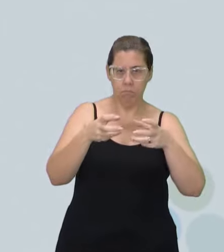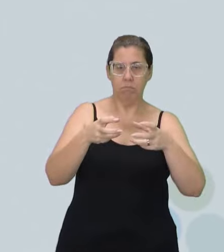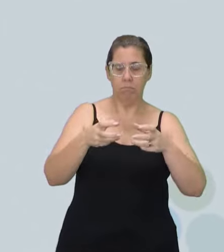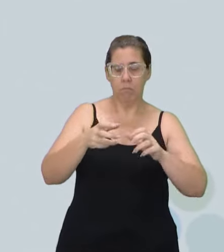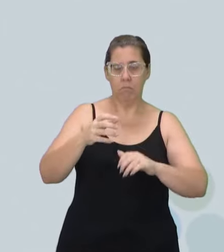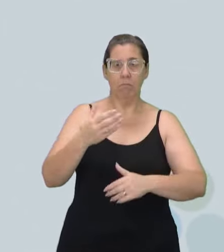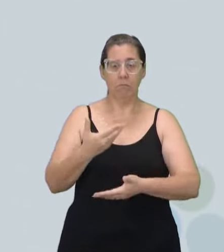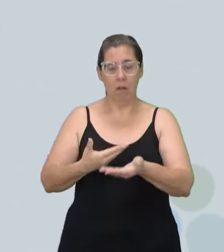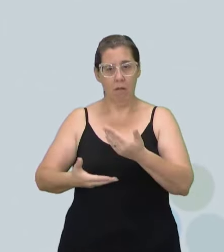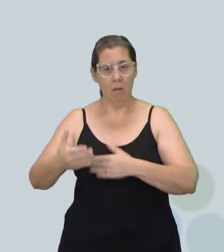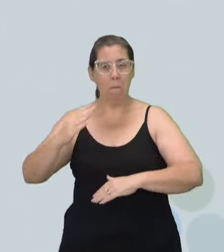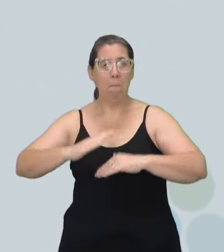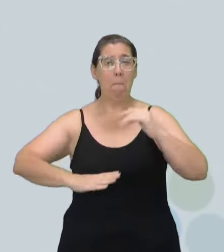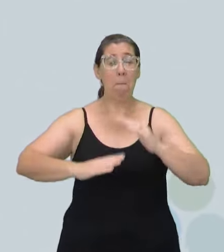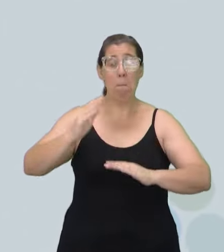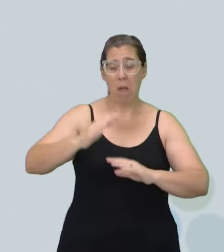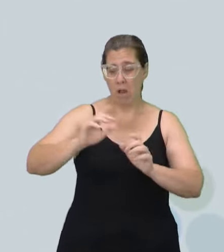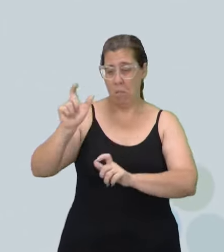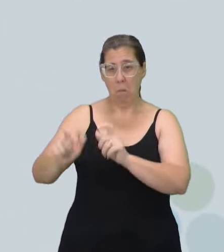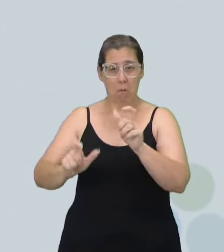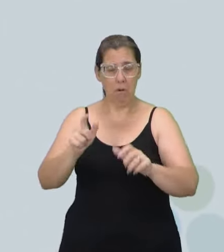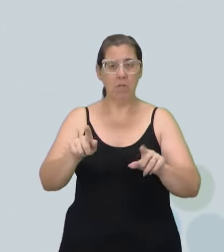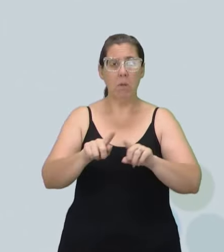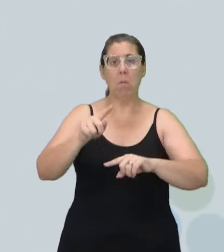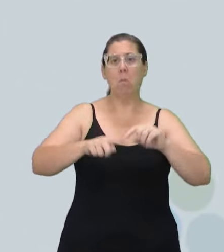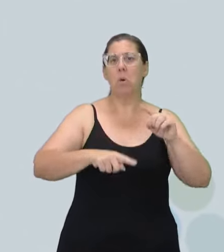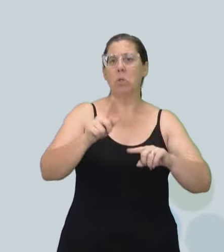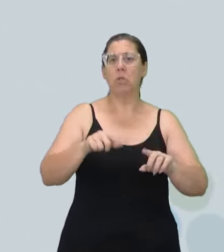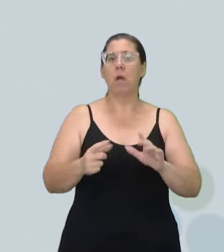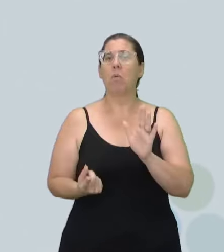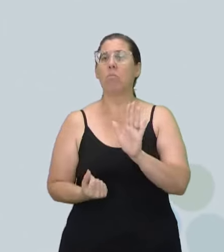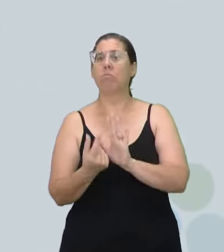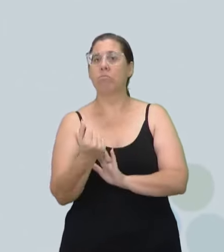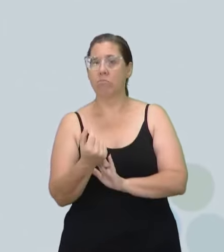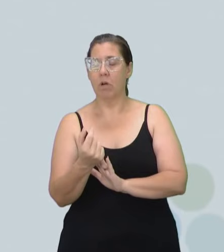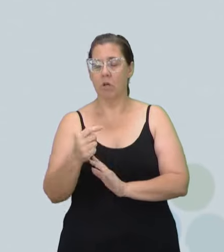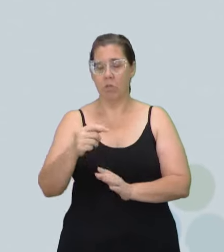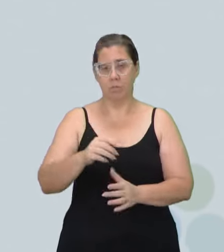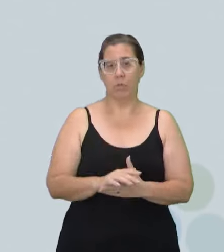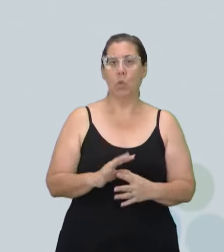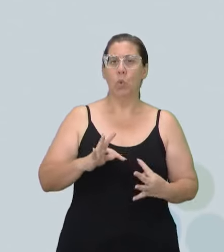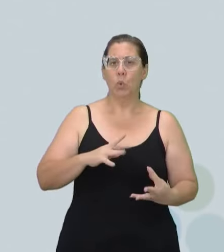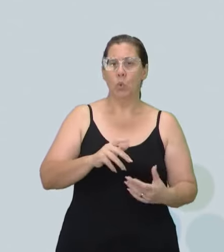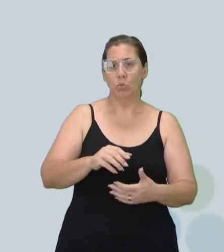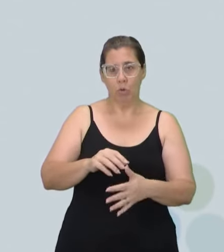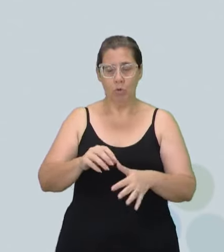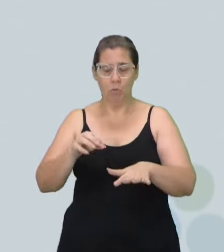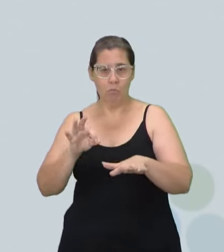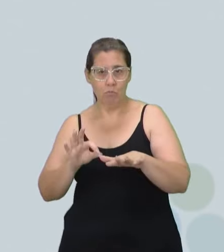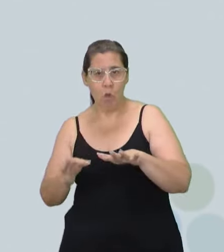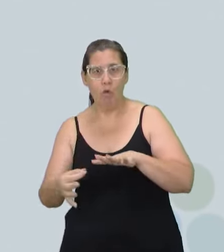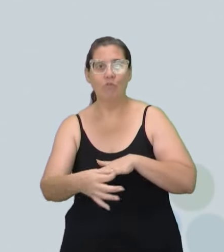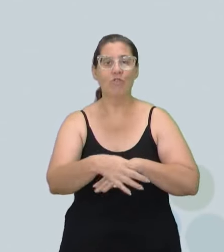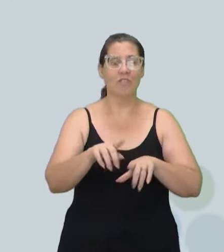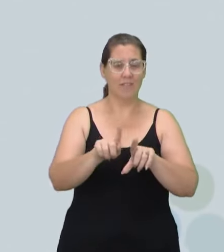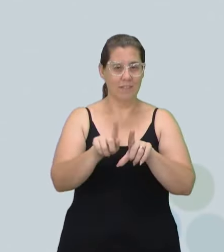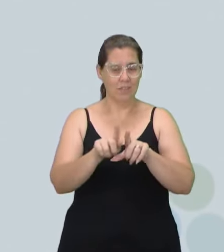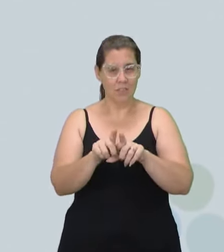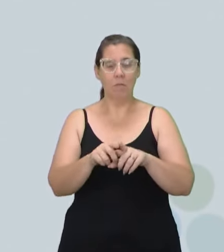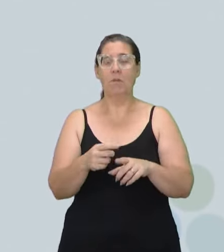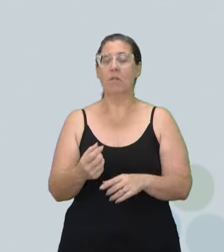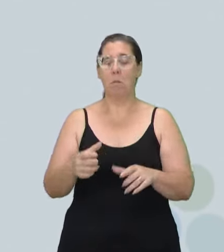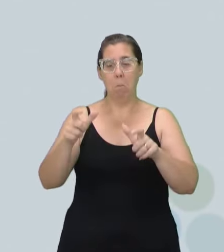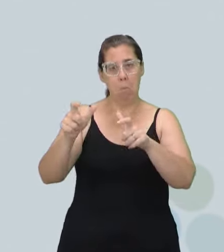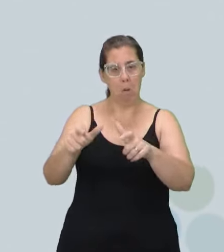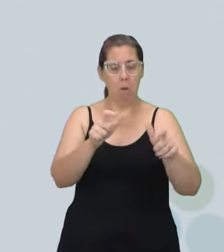das populações, das mercadorias e do capital nos diversos continentes, com destaque para a mobilidade e a fixação de